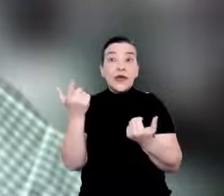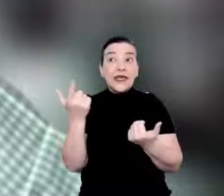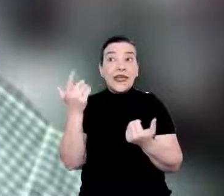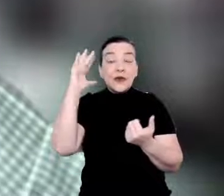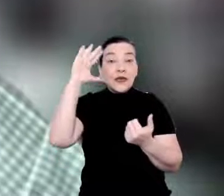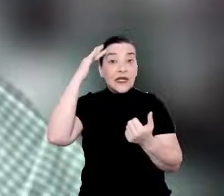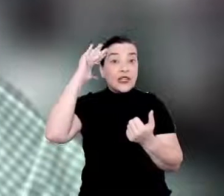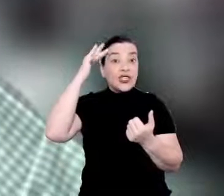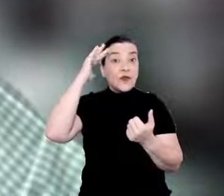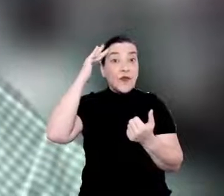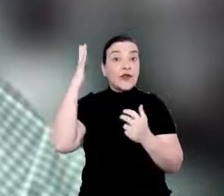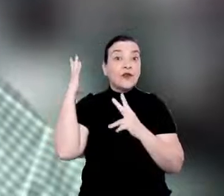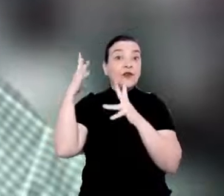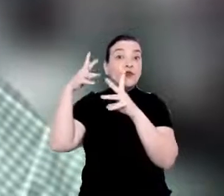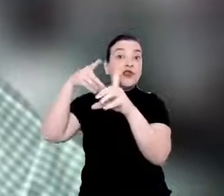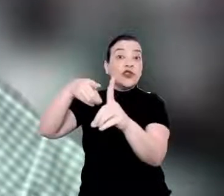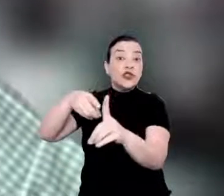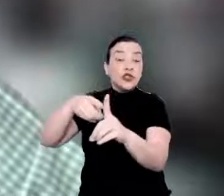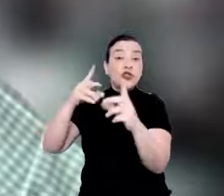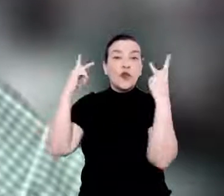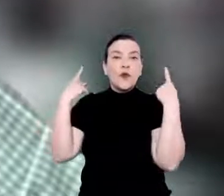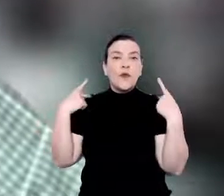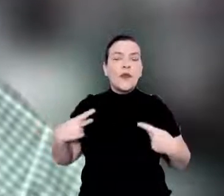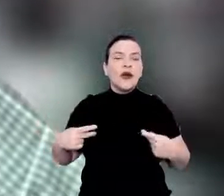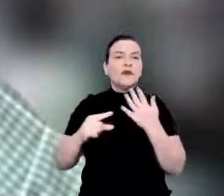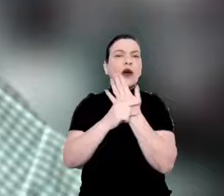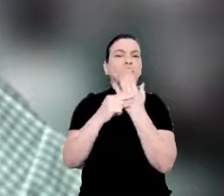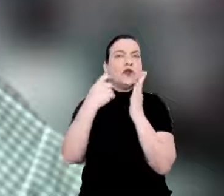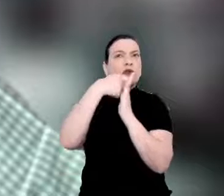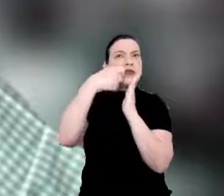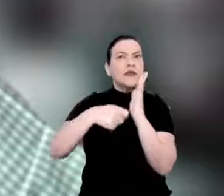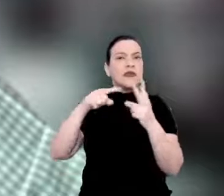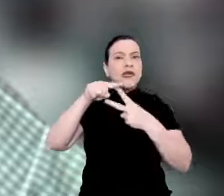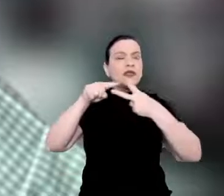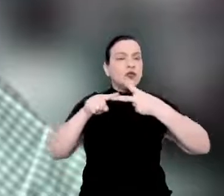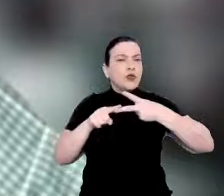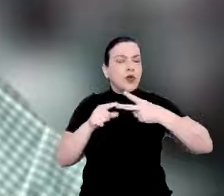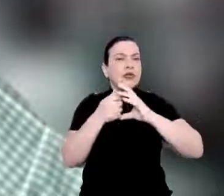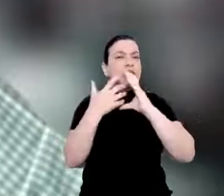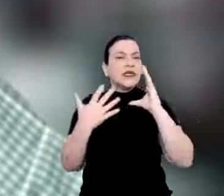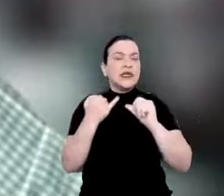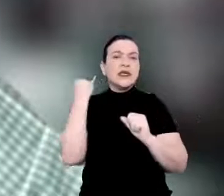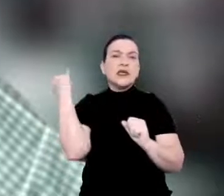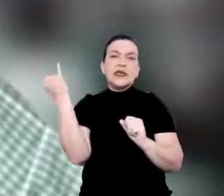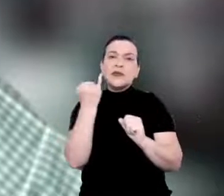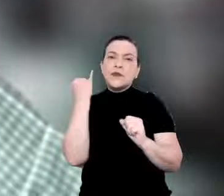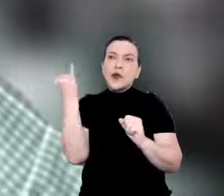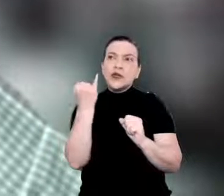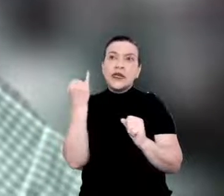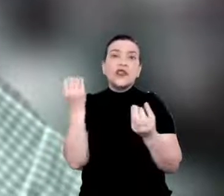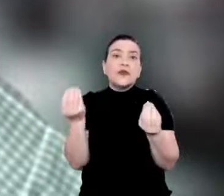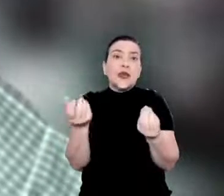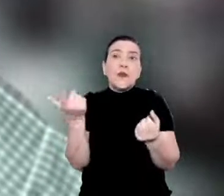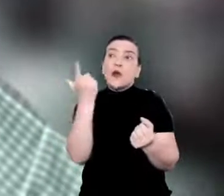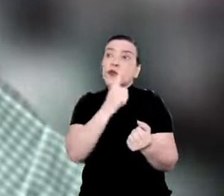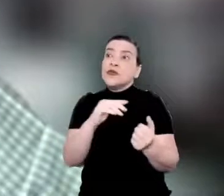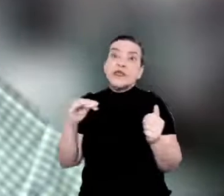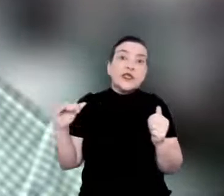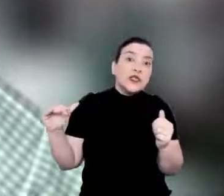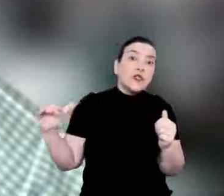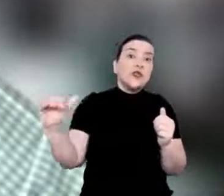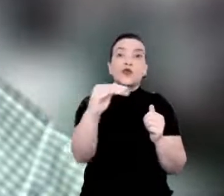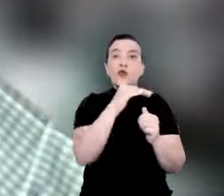humano. Lá, o autor aponta 2 características centrais essenciais para o chamado jogo não zero. Sem isso, ela